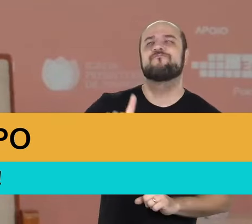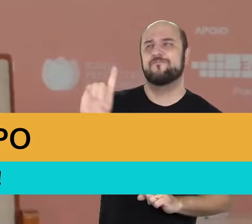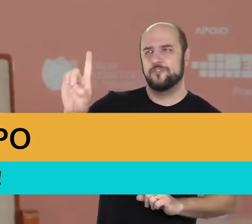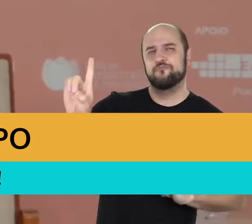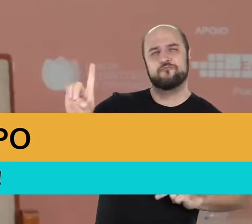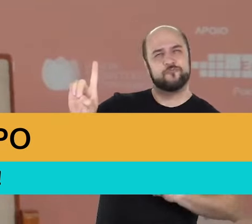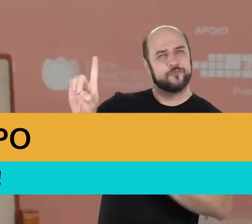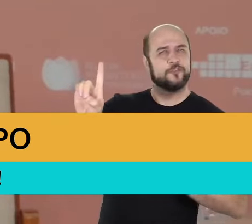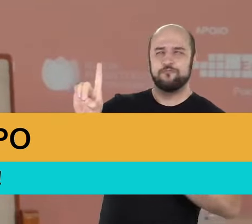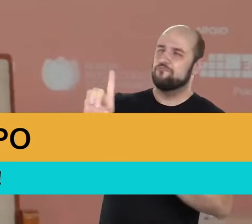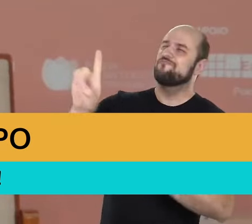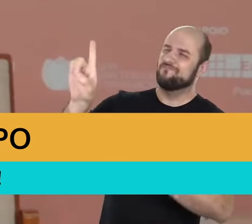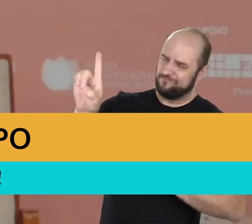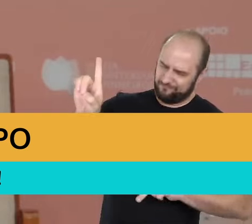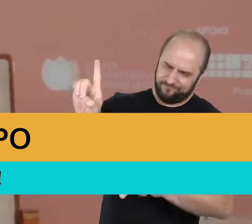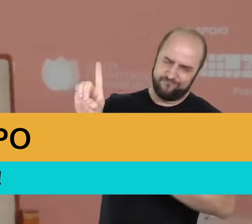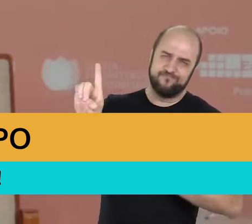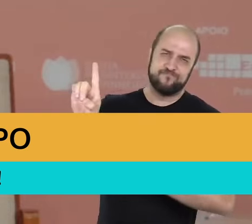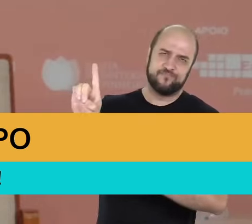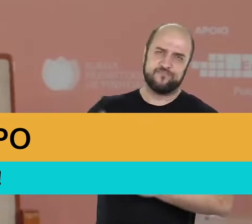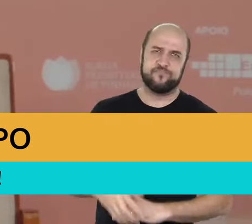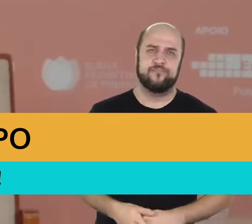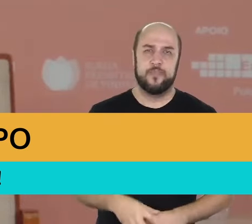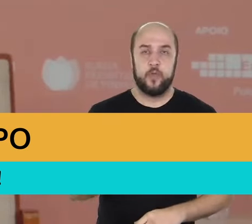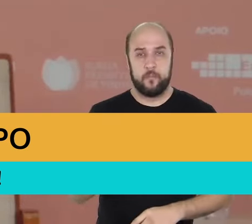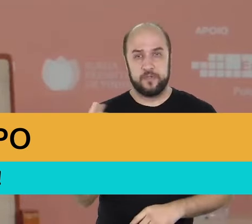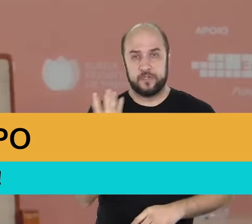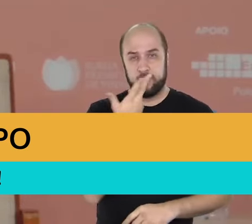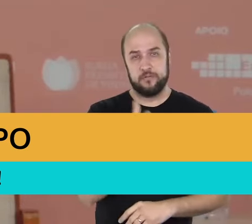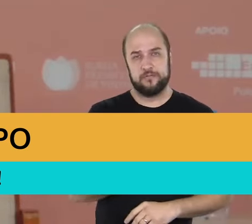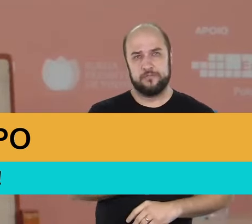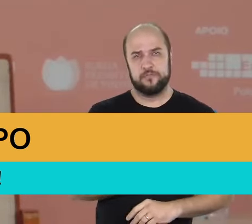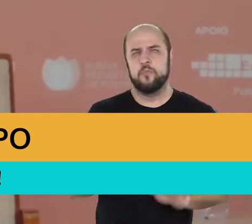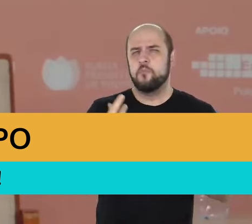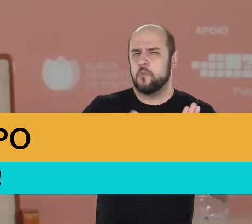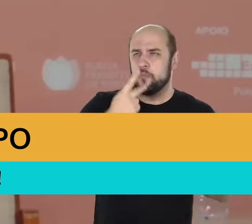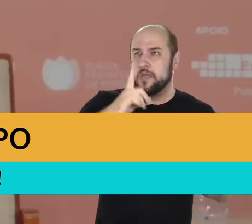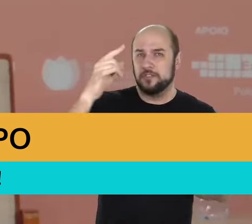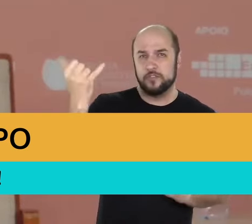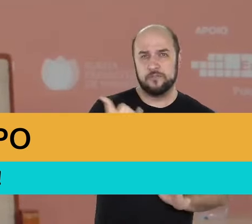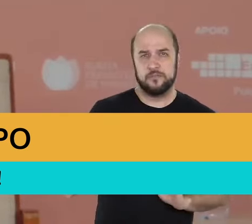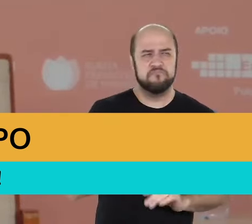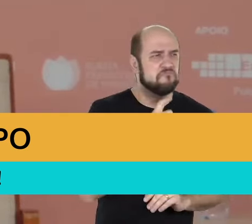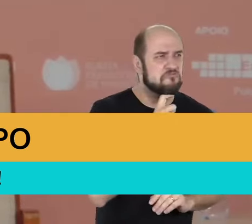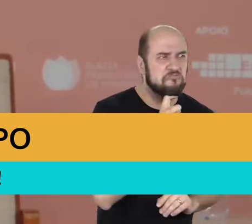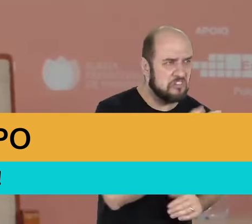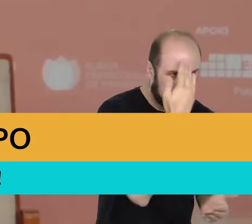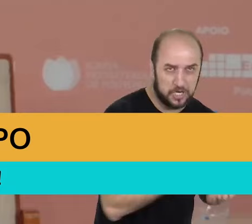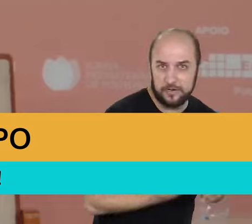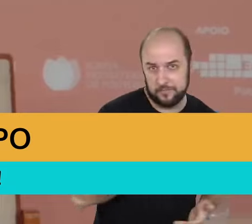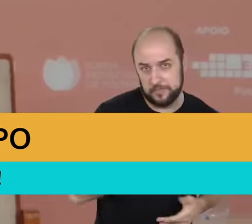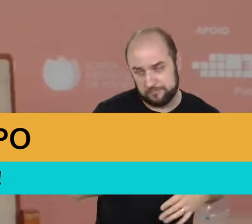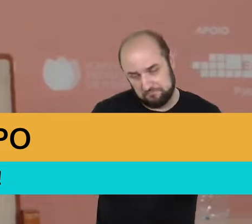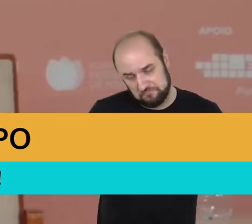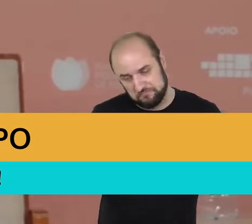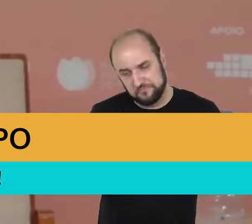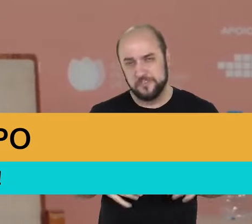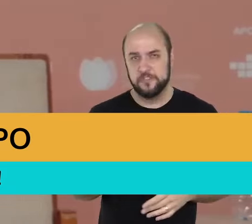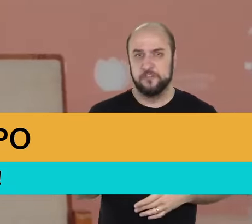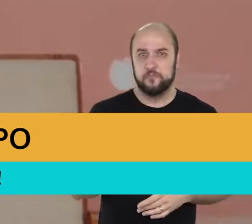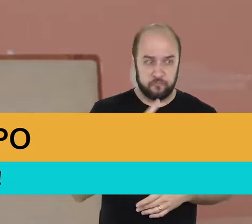mesmo Deus. Quando eu era pequena, eu recebi uma promessa de Deus. Ninguém acreditou muito, eu acho. Que